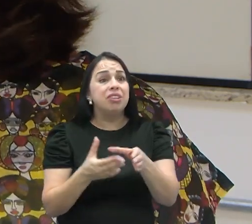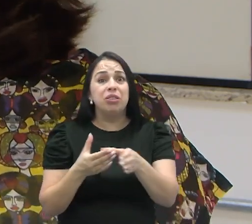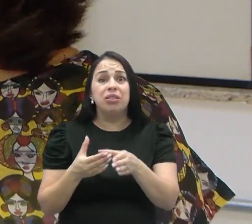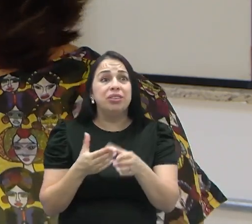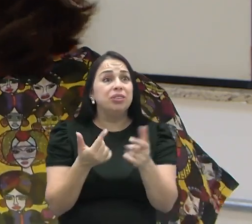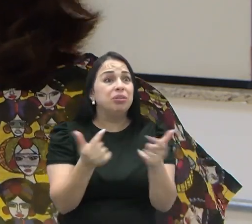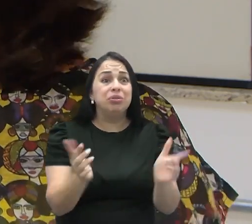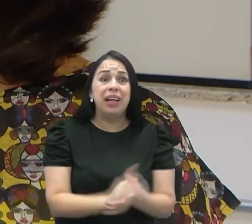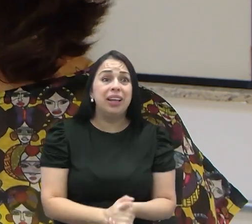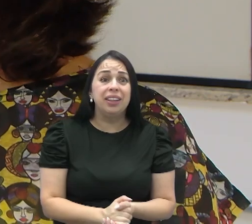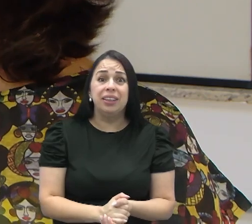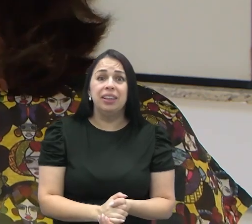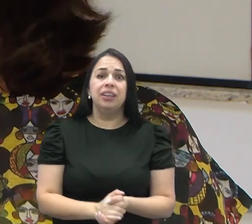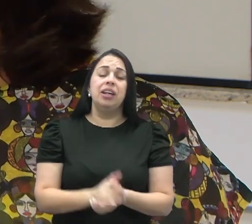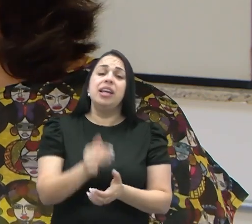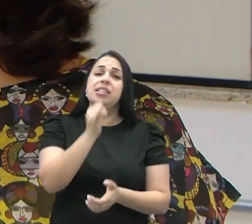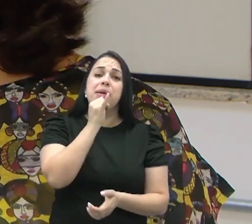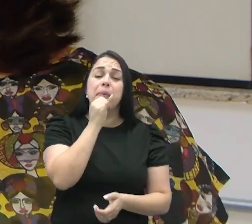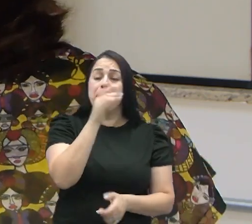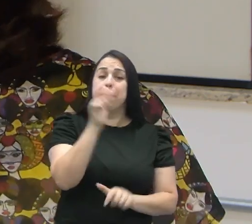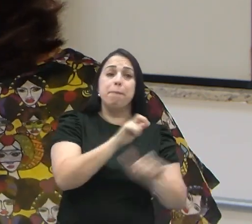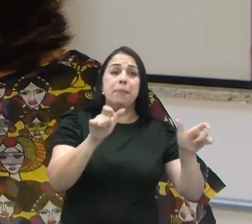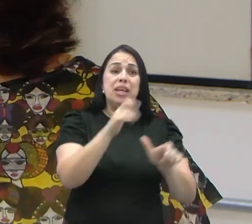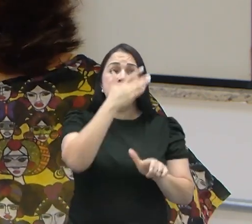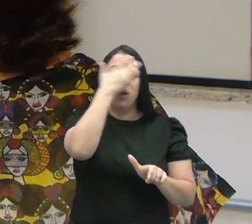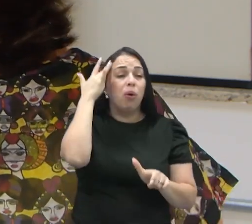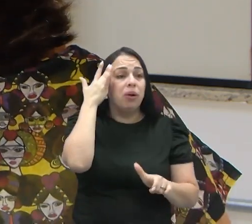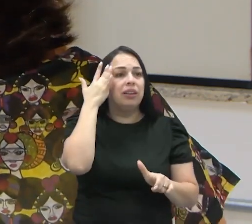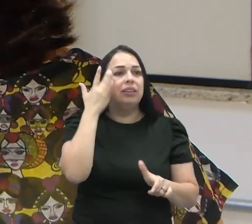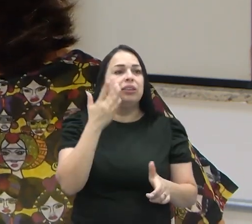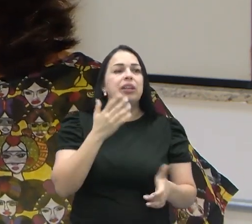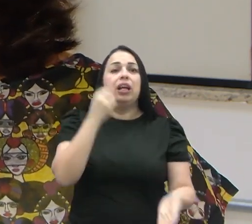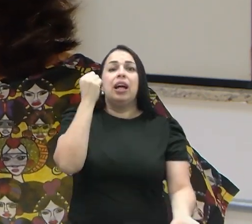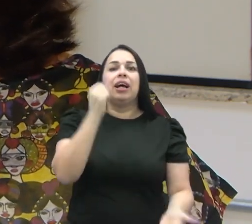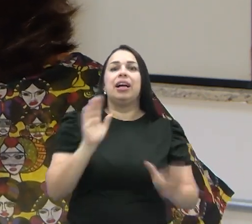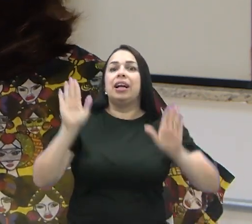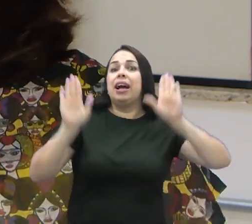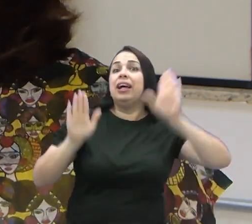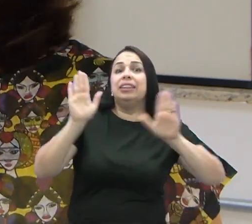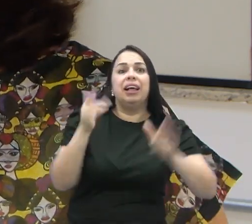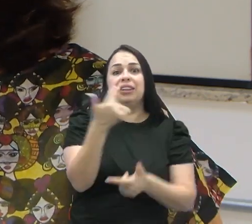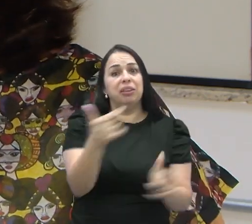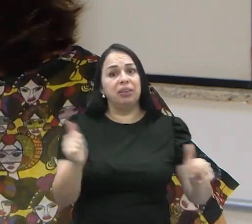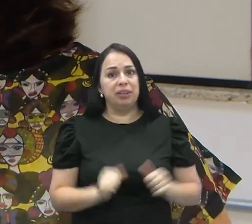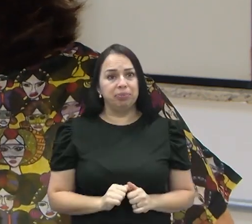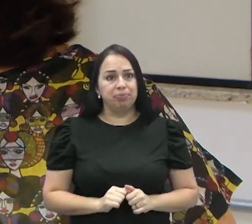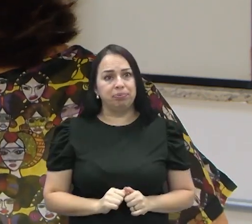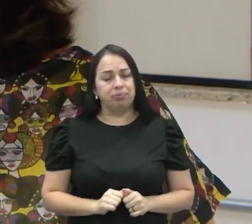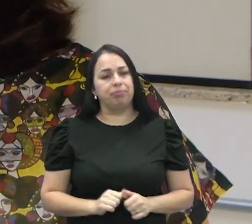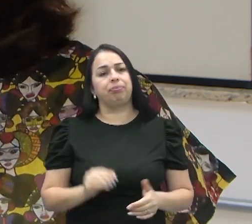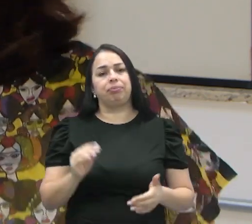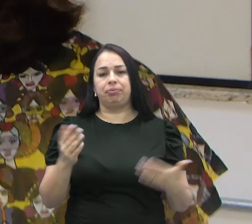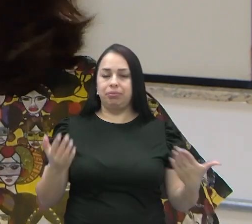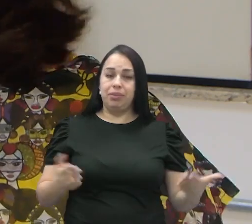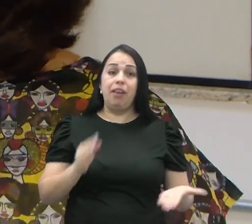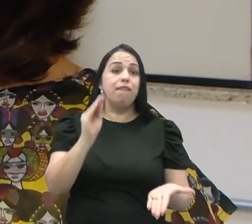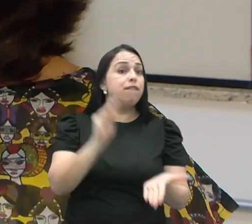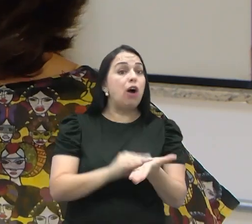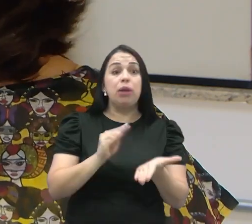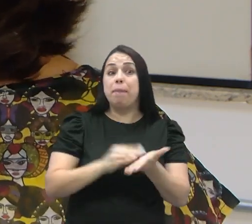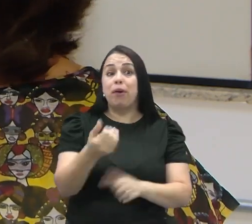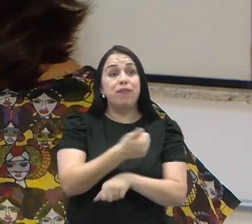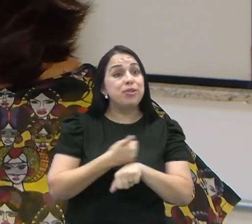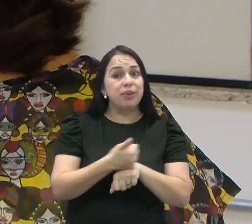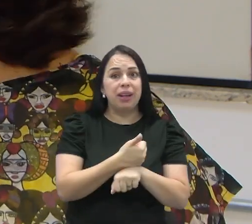há quem passe no concurso. Né? Então, a gente tem visto assim, que há um vazio, o número de vagas não é